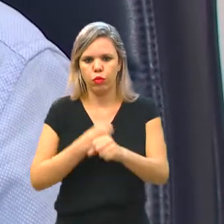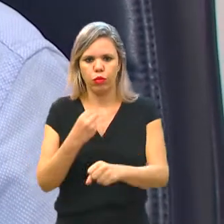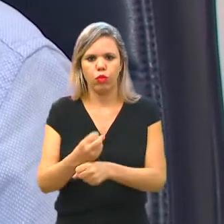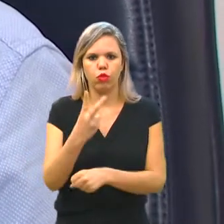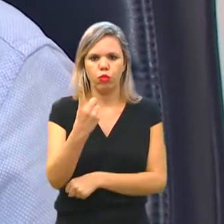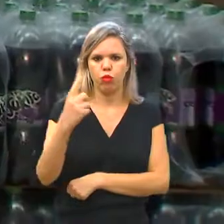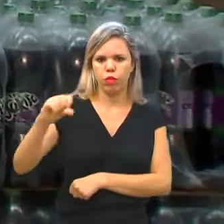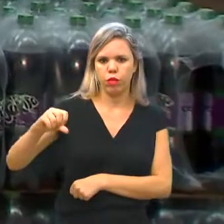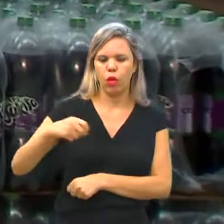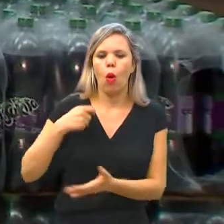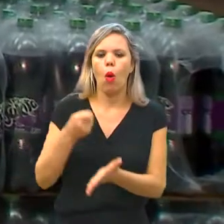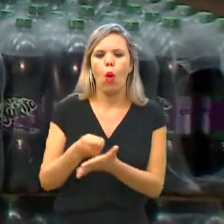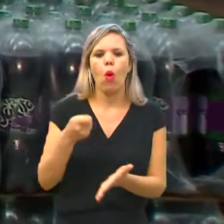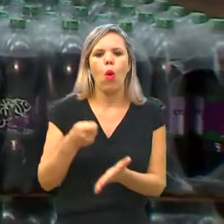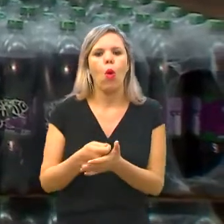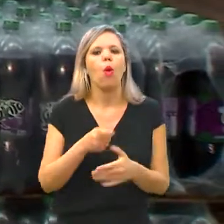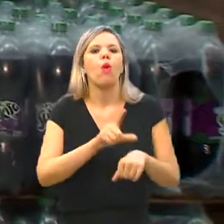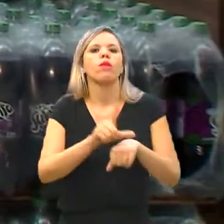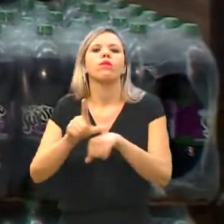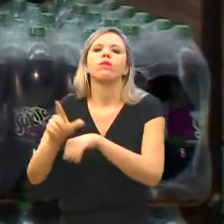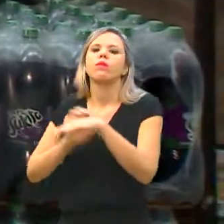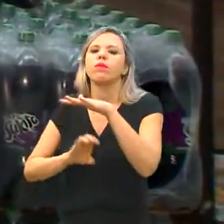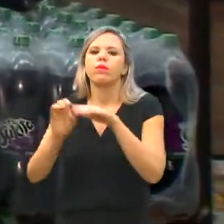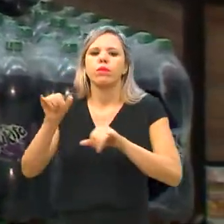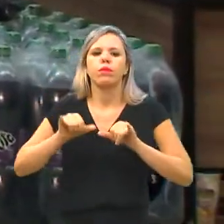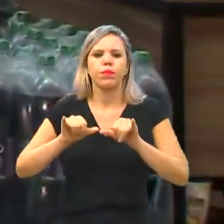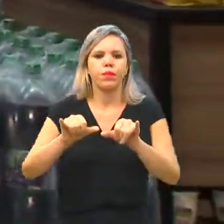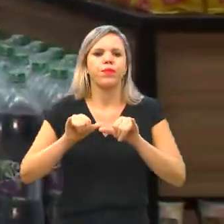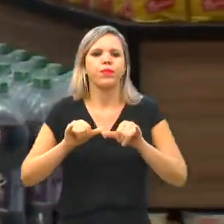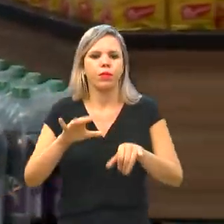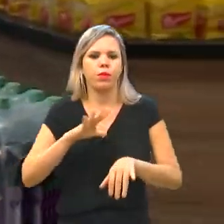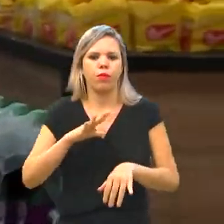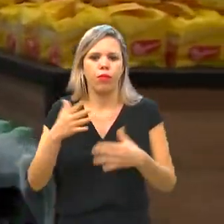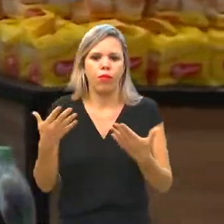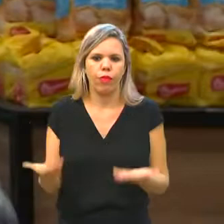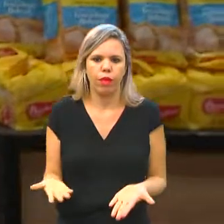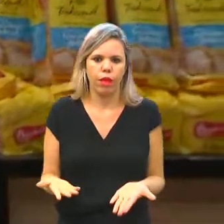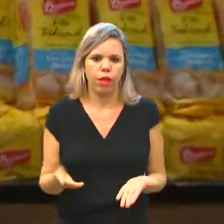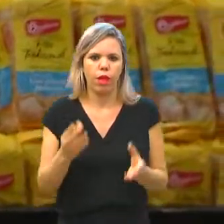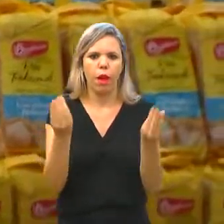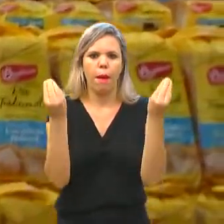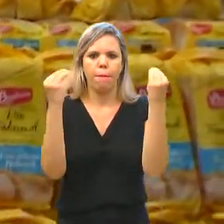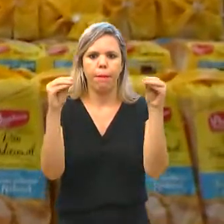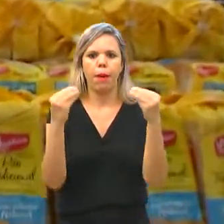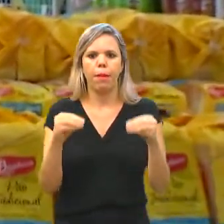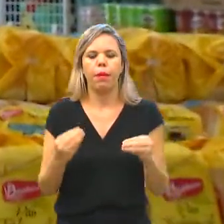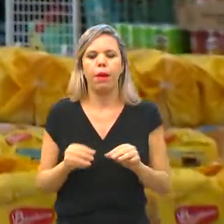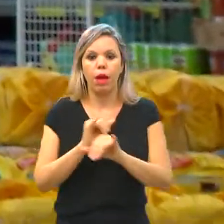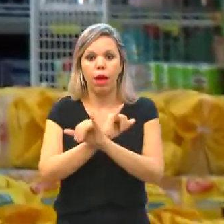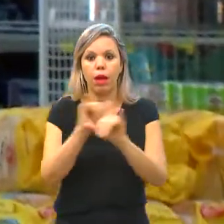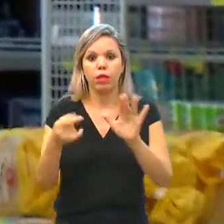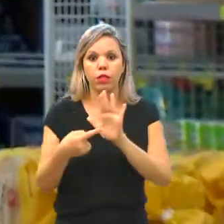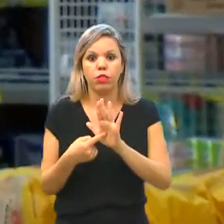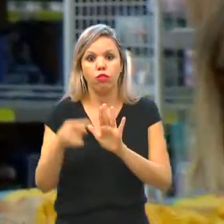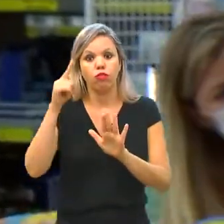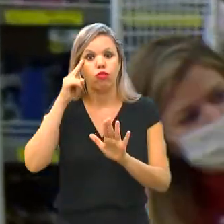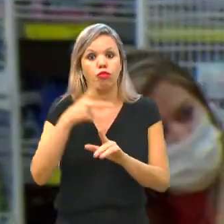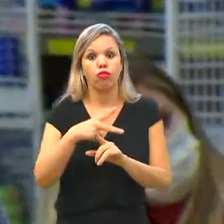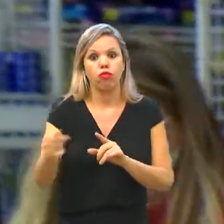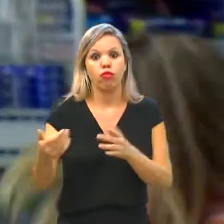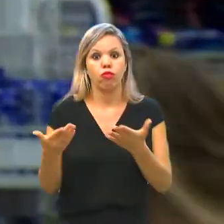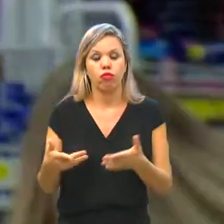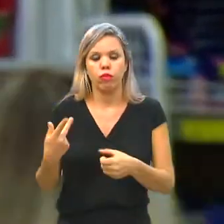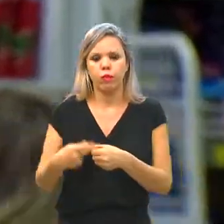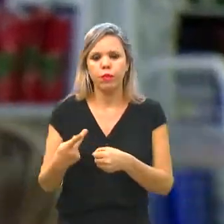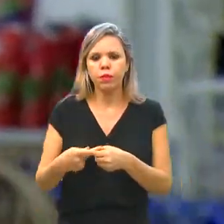15.830 de 2019, que obriga os estabelecimentos comerciais da cidade a colocarem avisos sobre a data